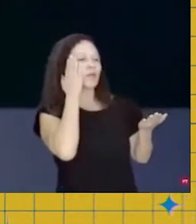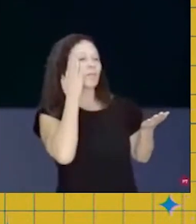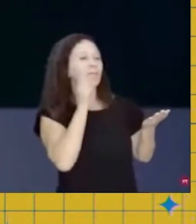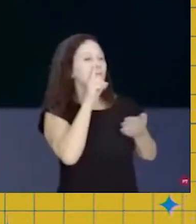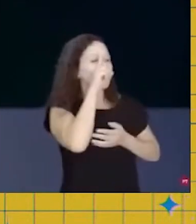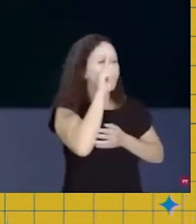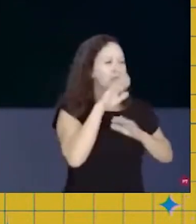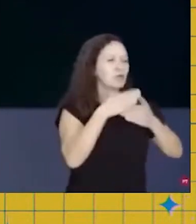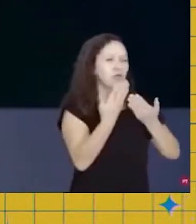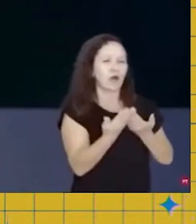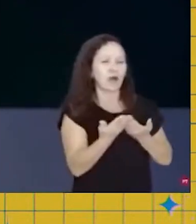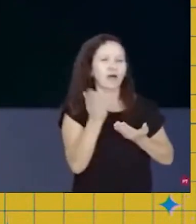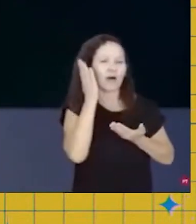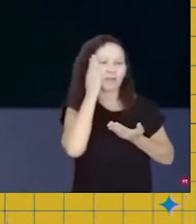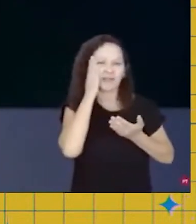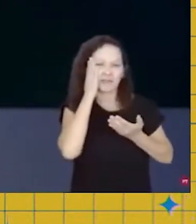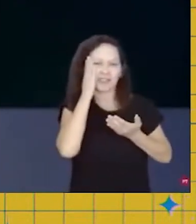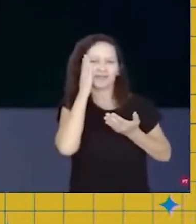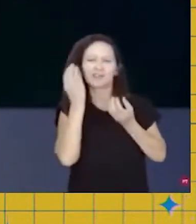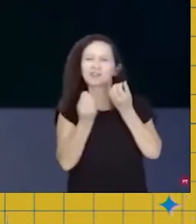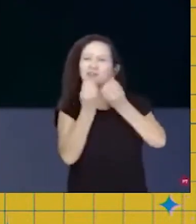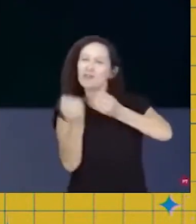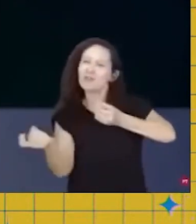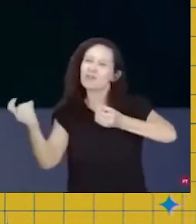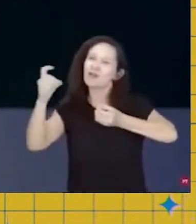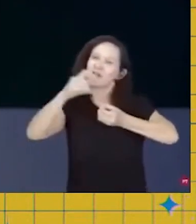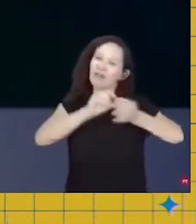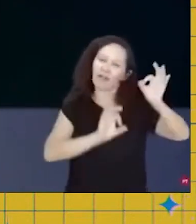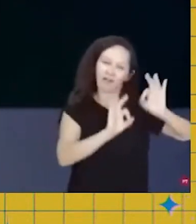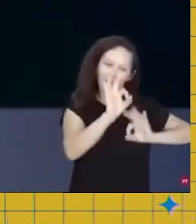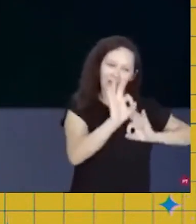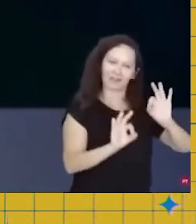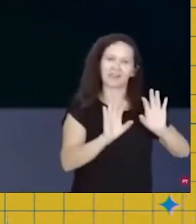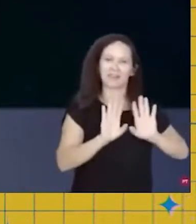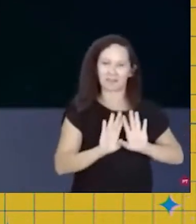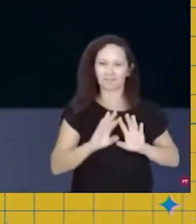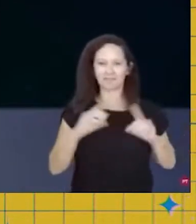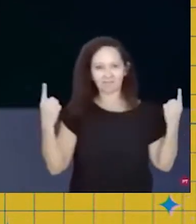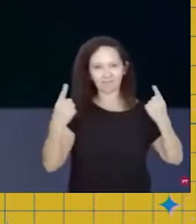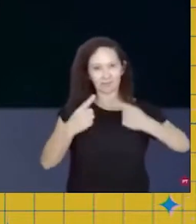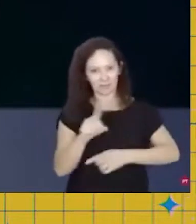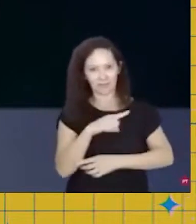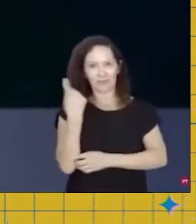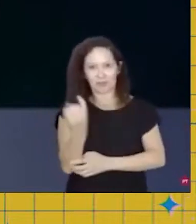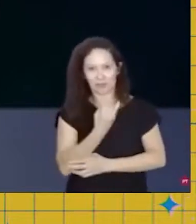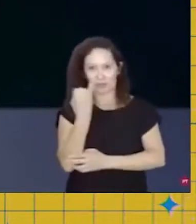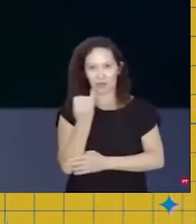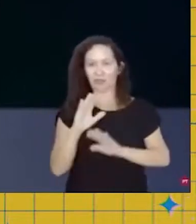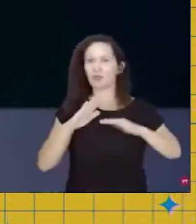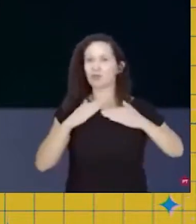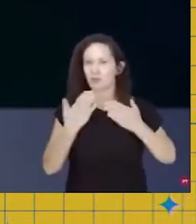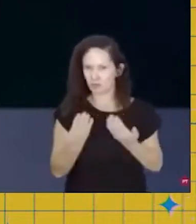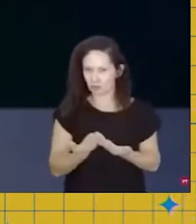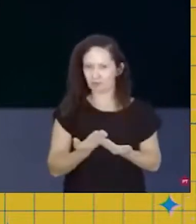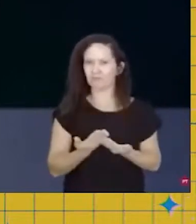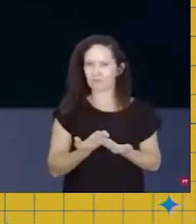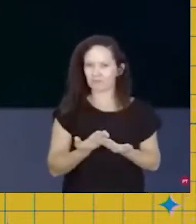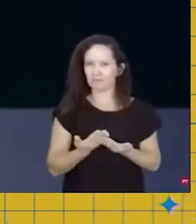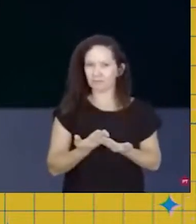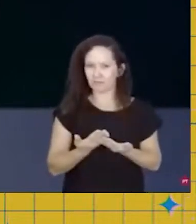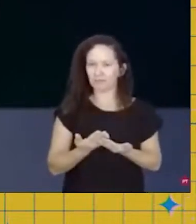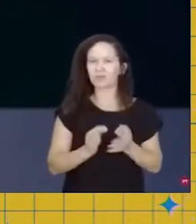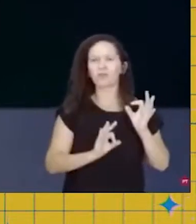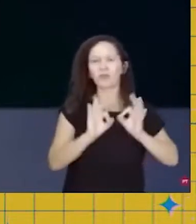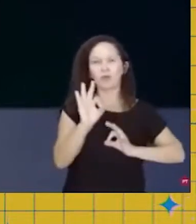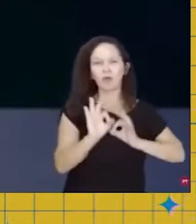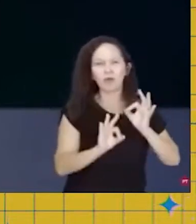a fazer nosso grande desafio portanto vai ser corrigir os